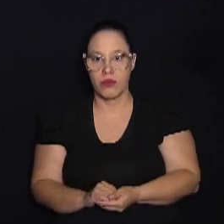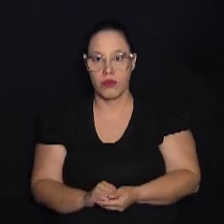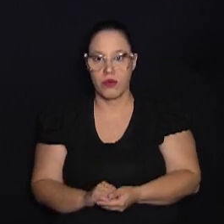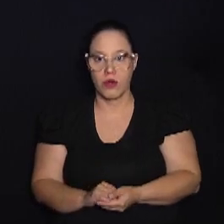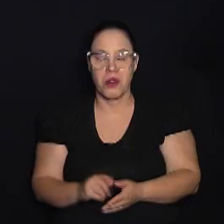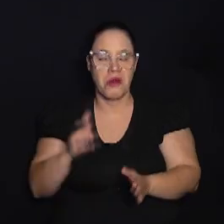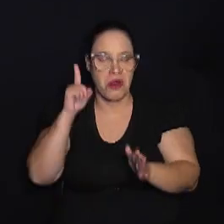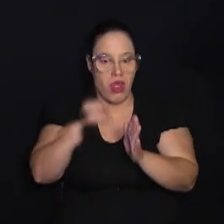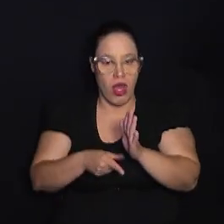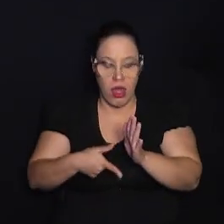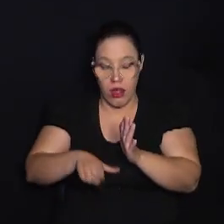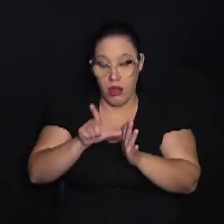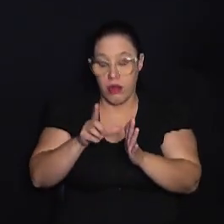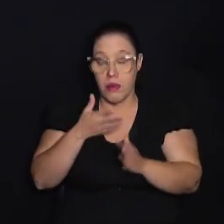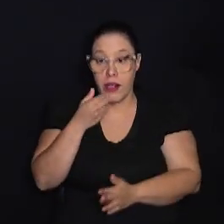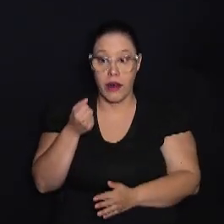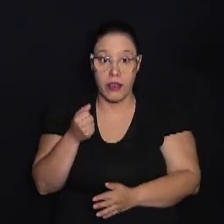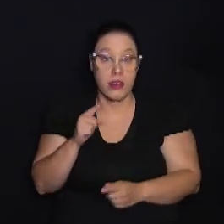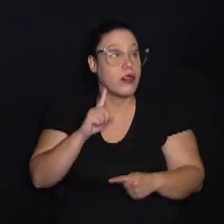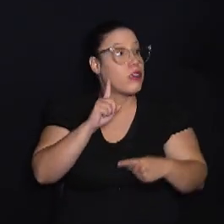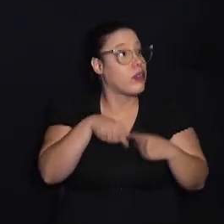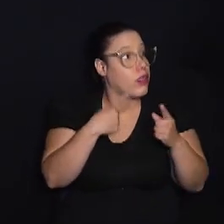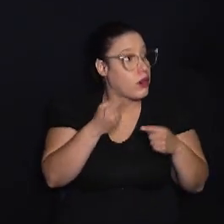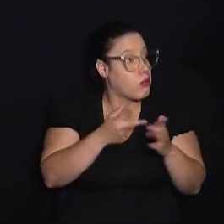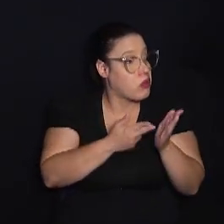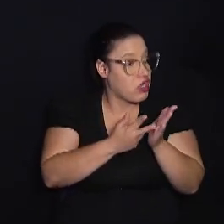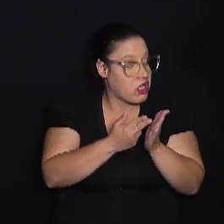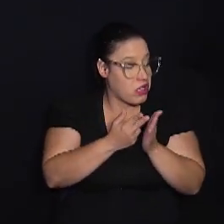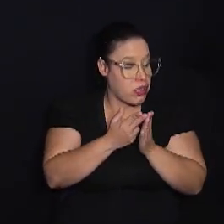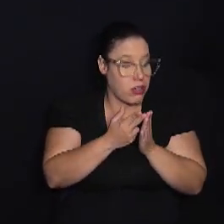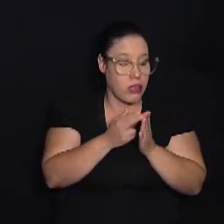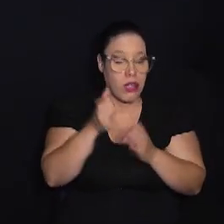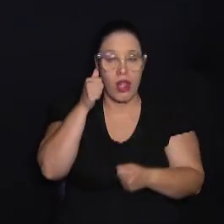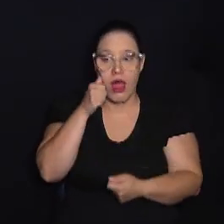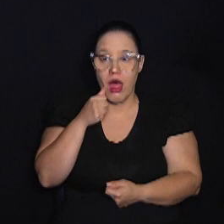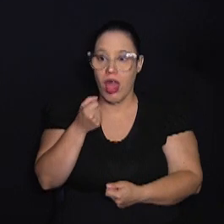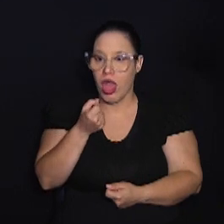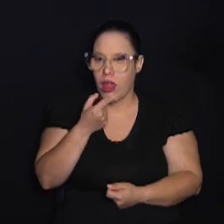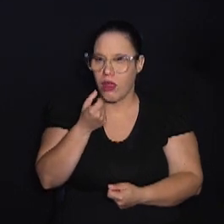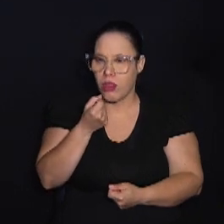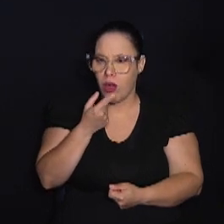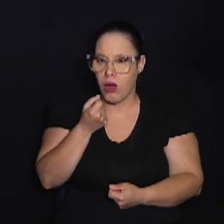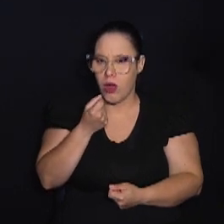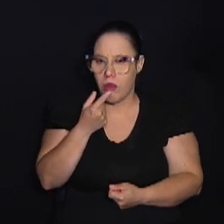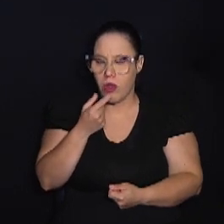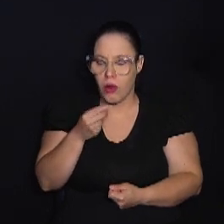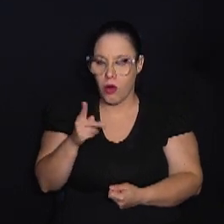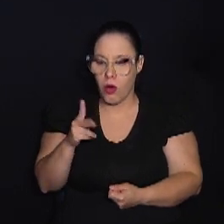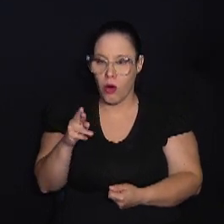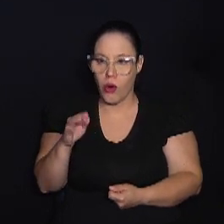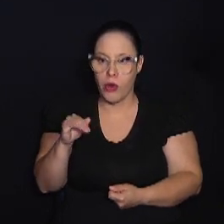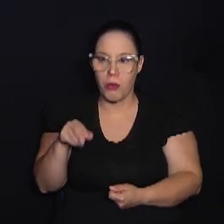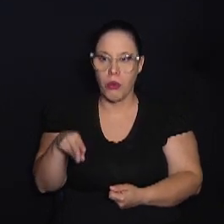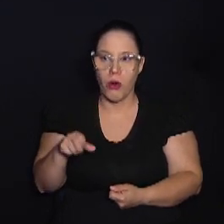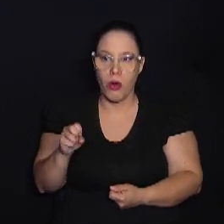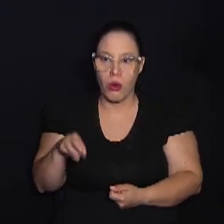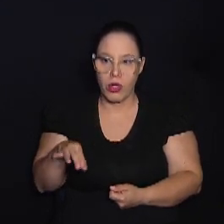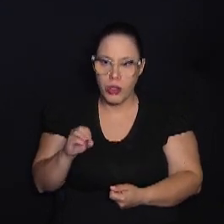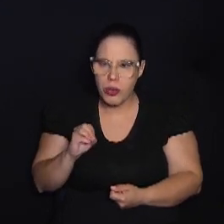melhor. E depois desse procedimento, né, cirúrgico, as mulheres tomam aí um hormônio, né, porque retira toda a glândula, é